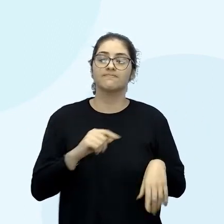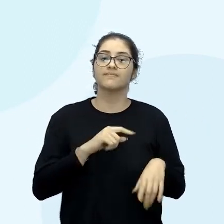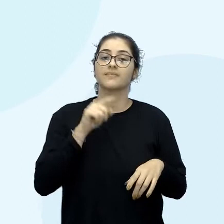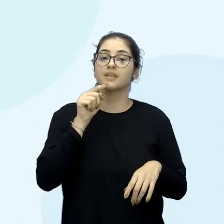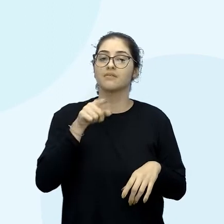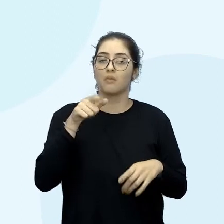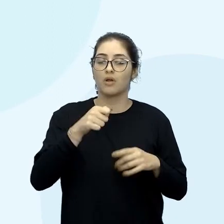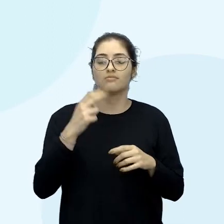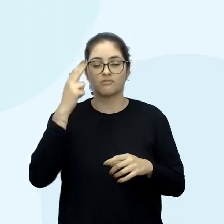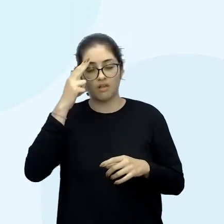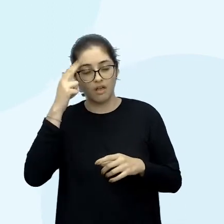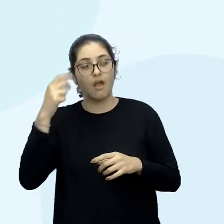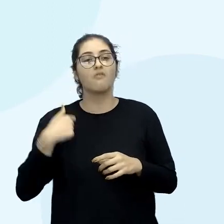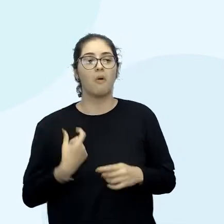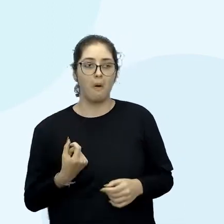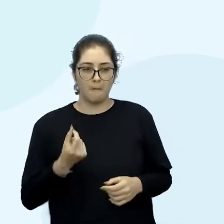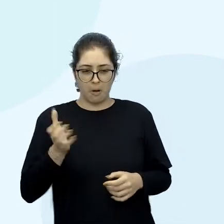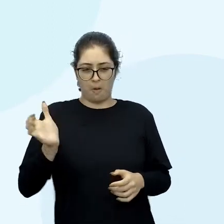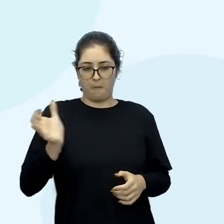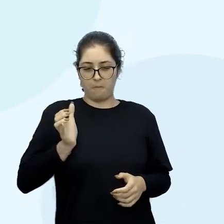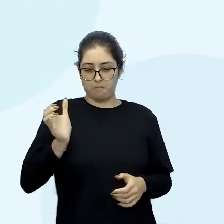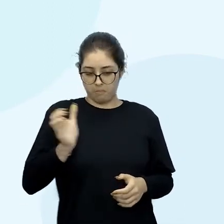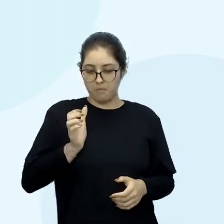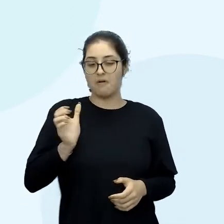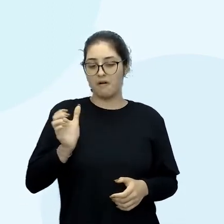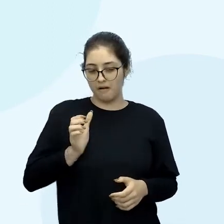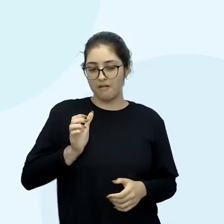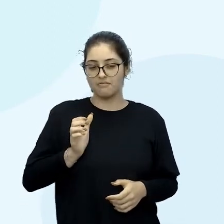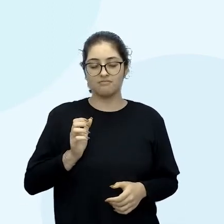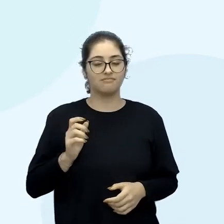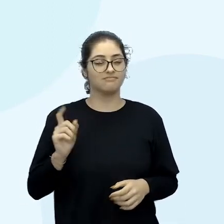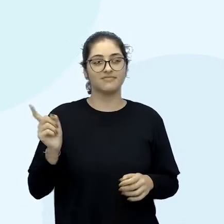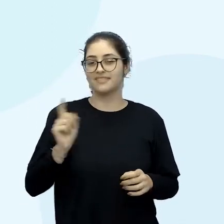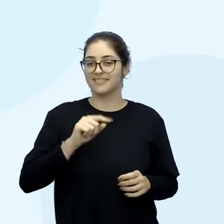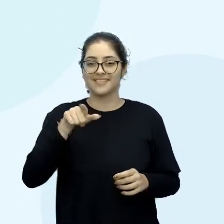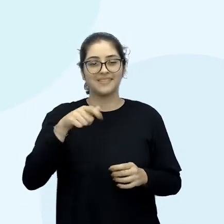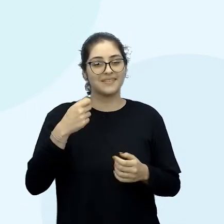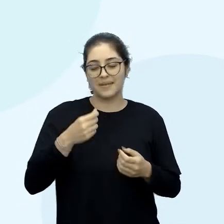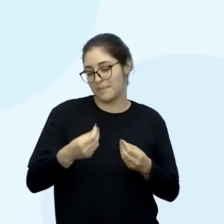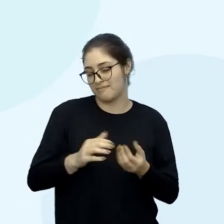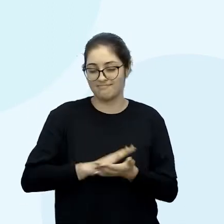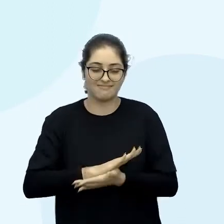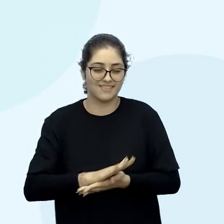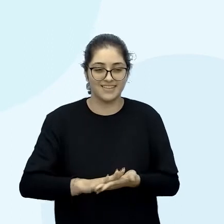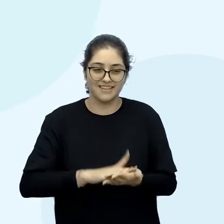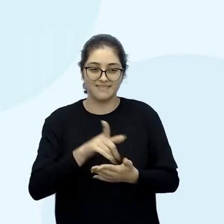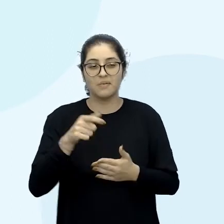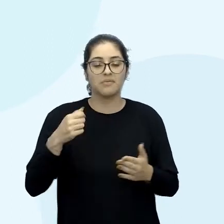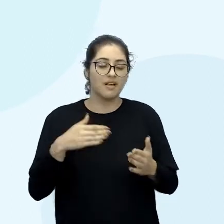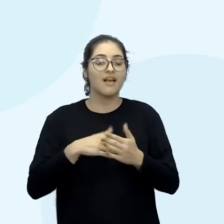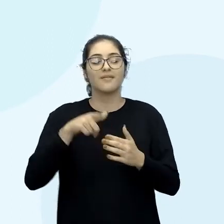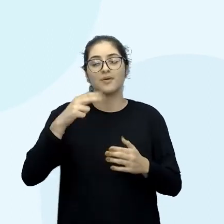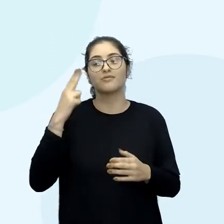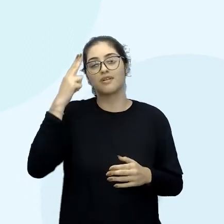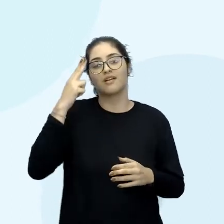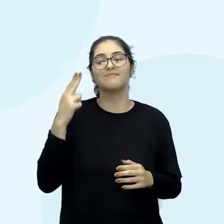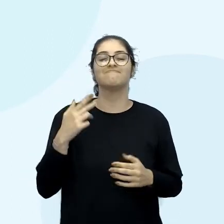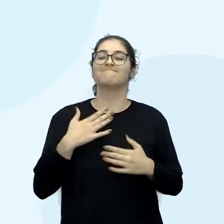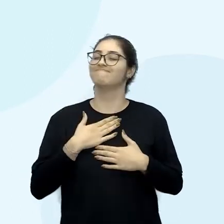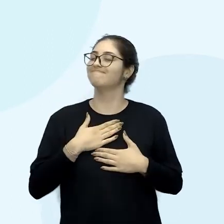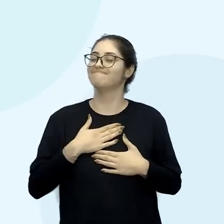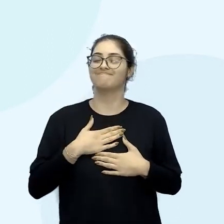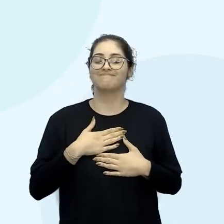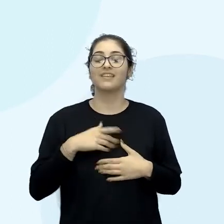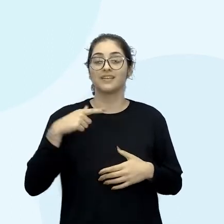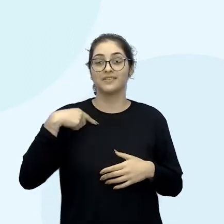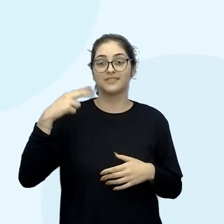ficar milionário. Exato. Sonhar não tem limite e não tem preço, né? Exatamente. E é uma delícia. Então, estou